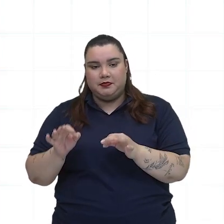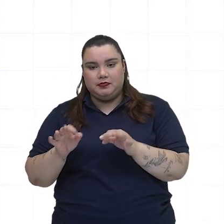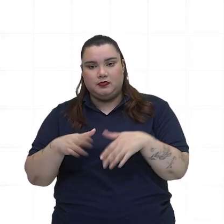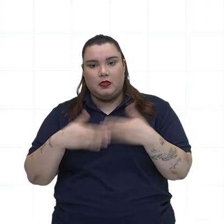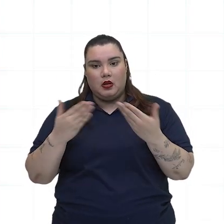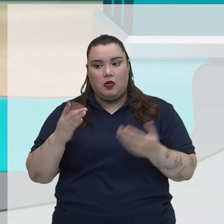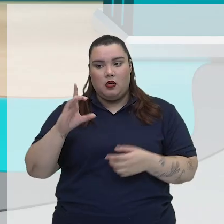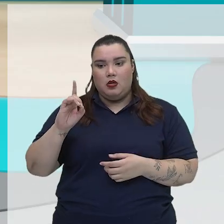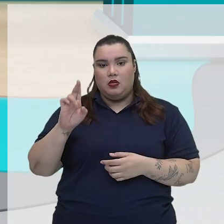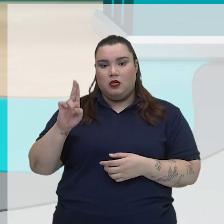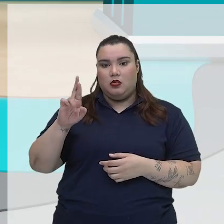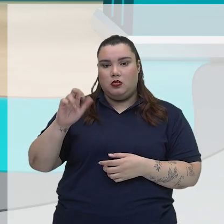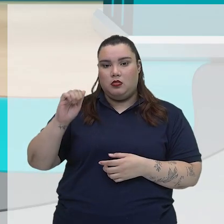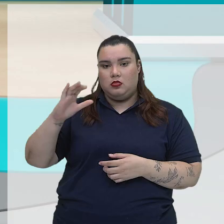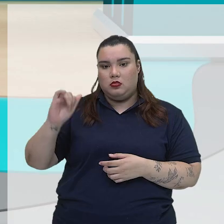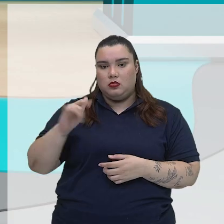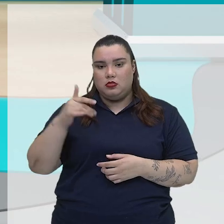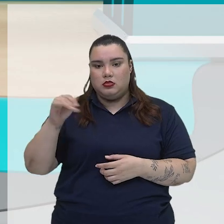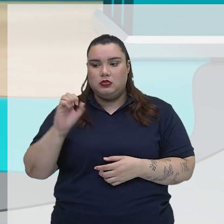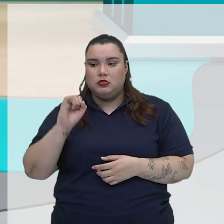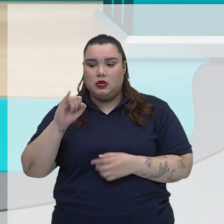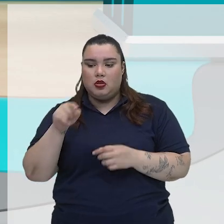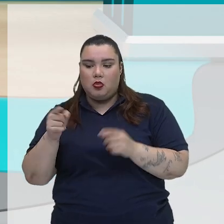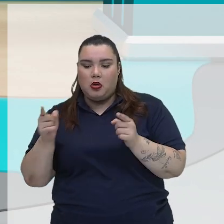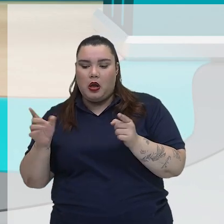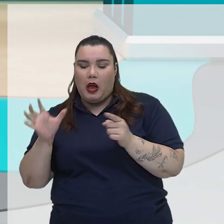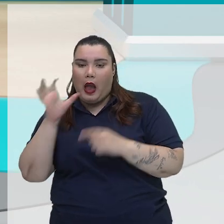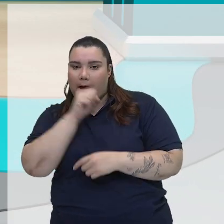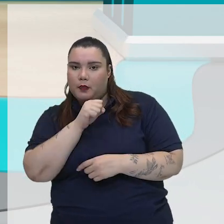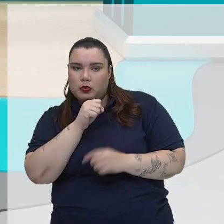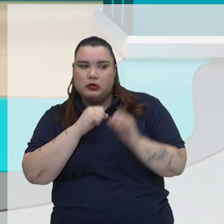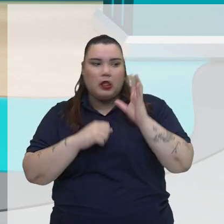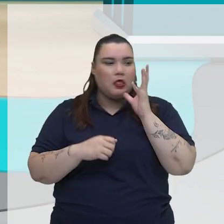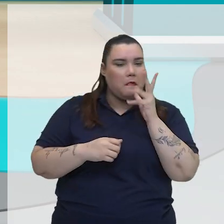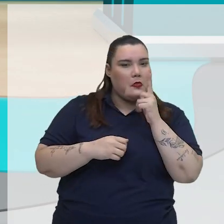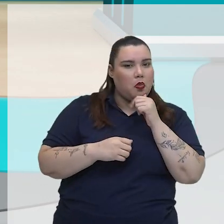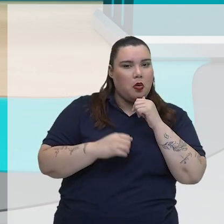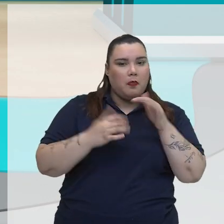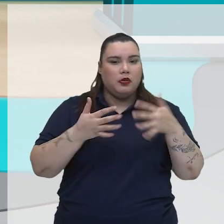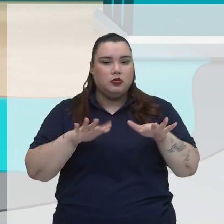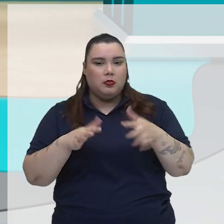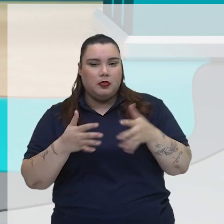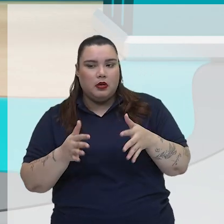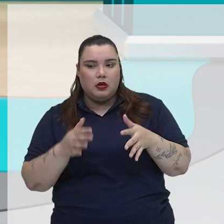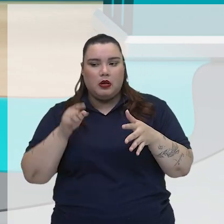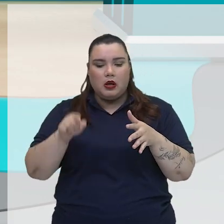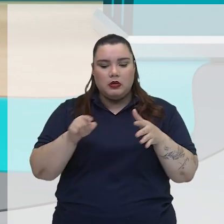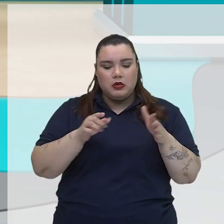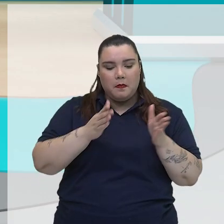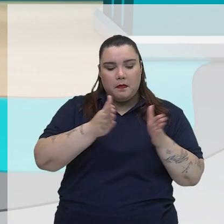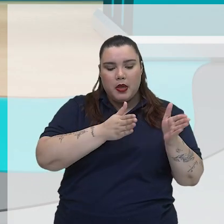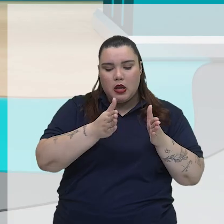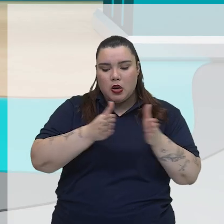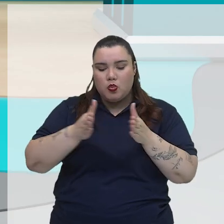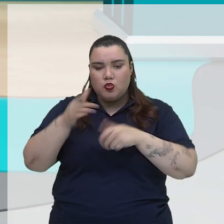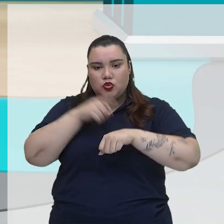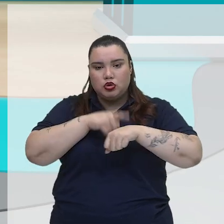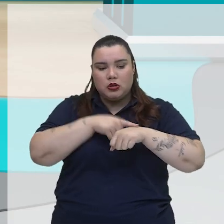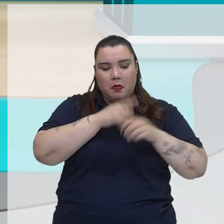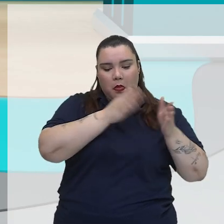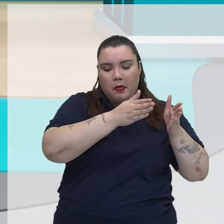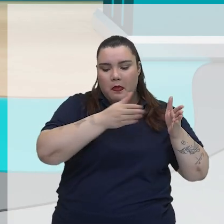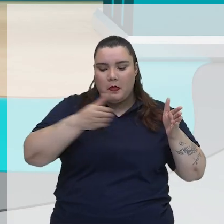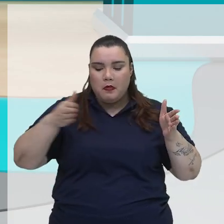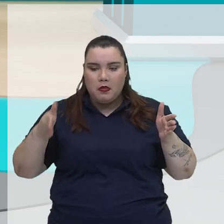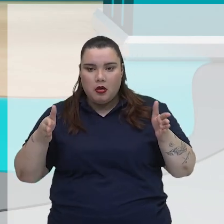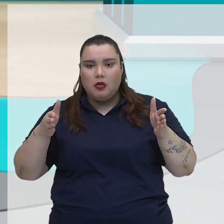a duração dessas notas, se ela é curta, se ela é longa, se ela é média, esses tempos de silêncio, essa duração, essa combinação